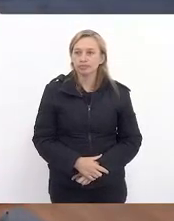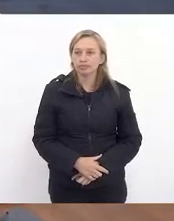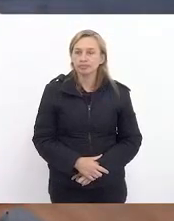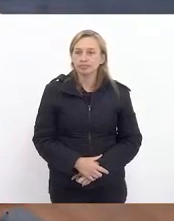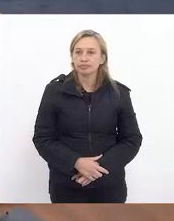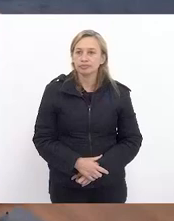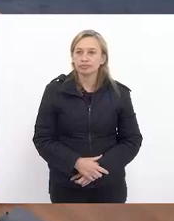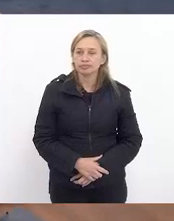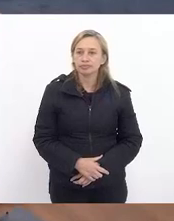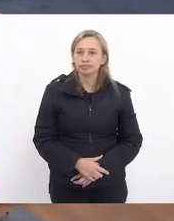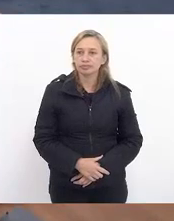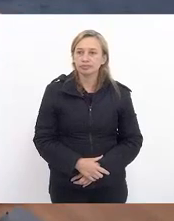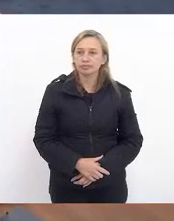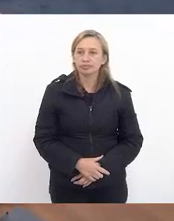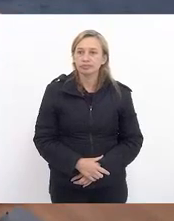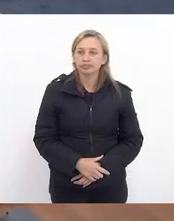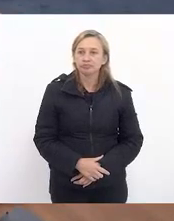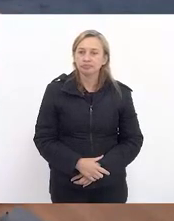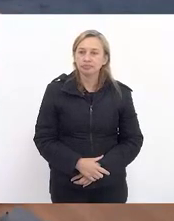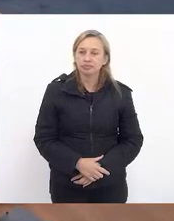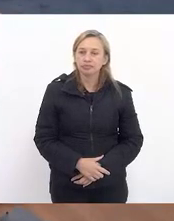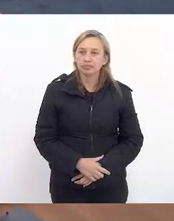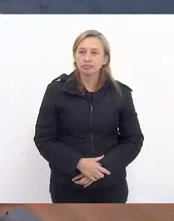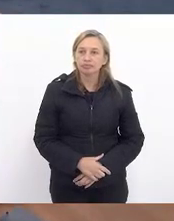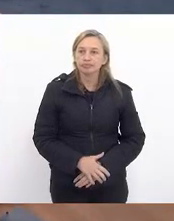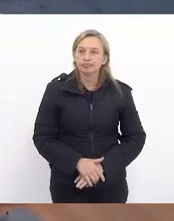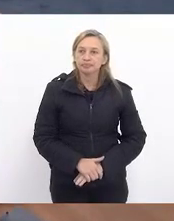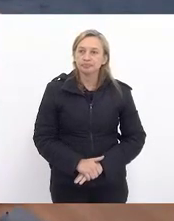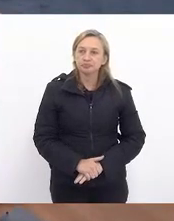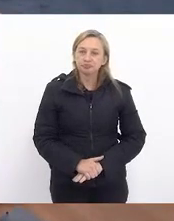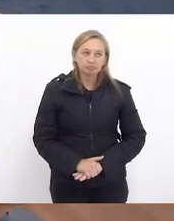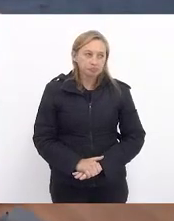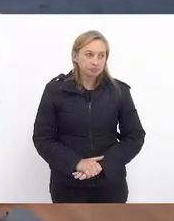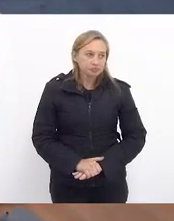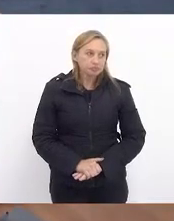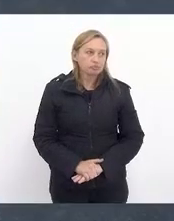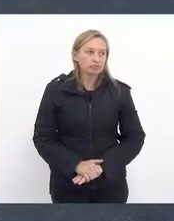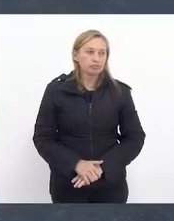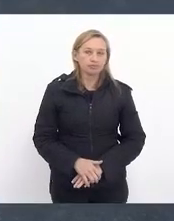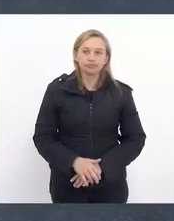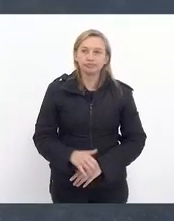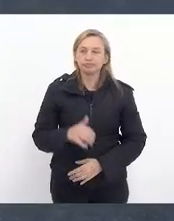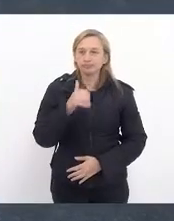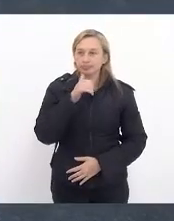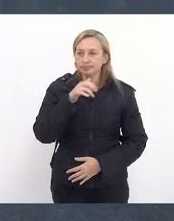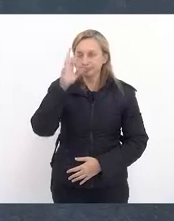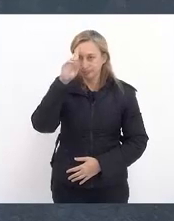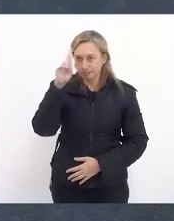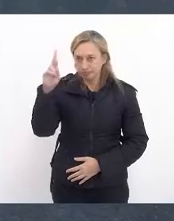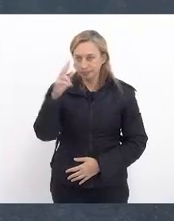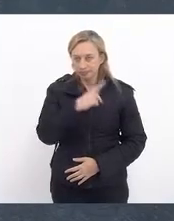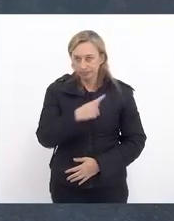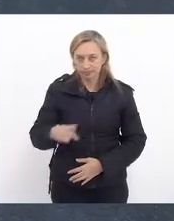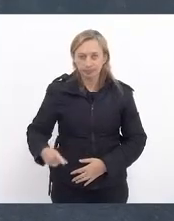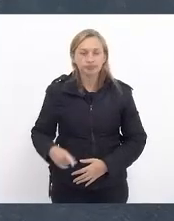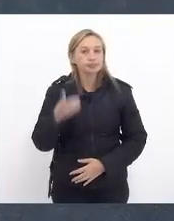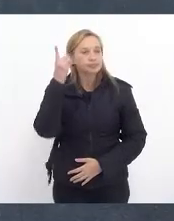E aí a senhora Presidente